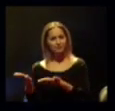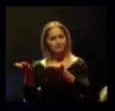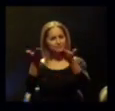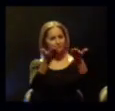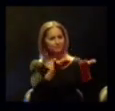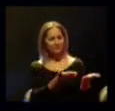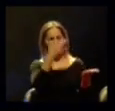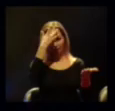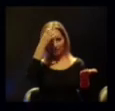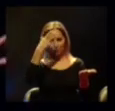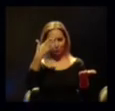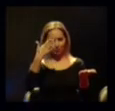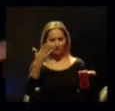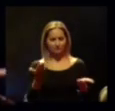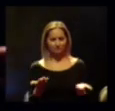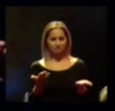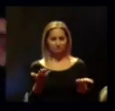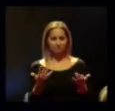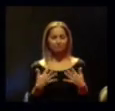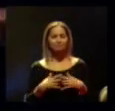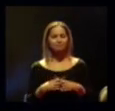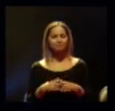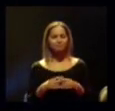responsabilidade a Setúbal, que está, sem dúvida,